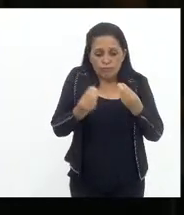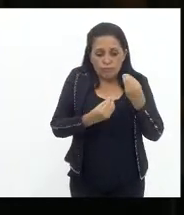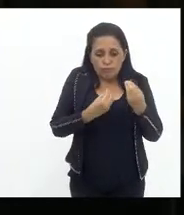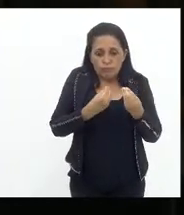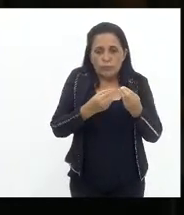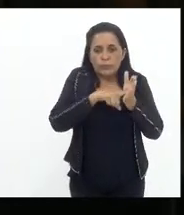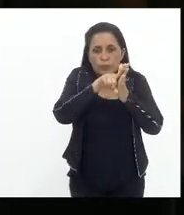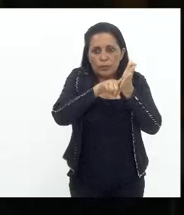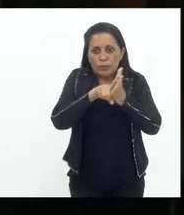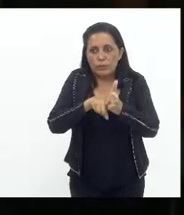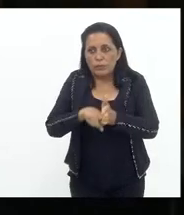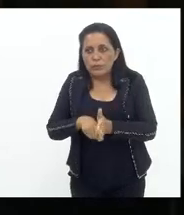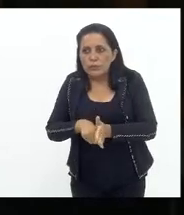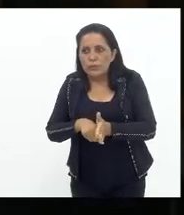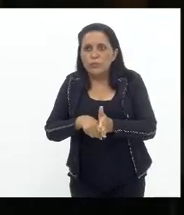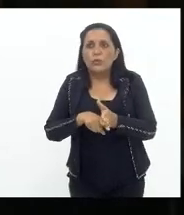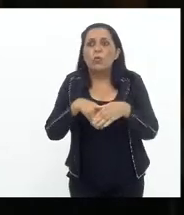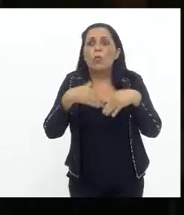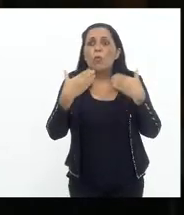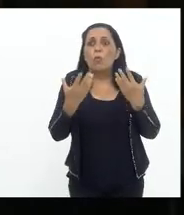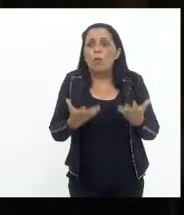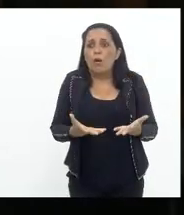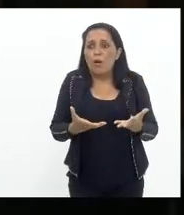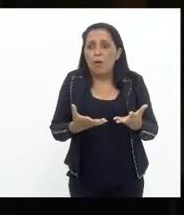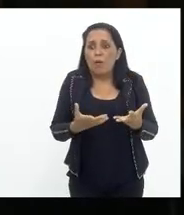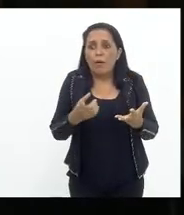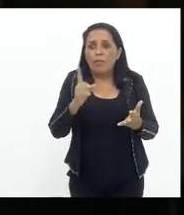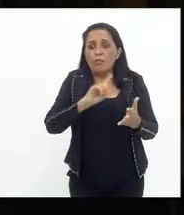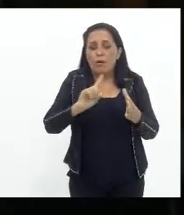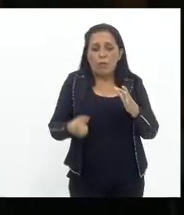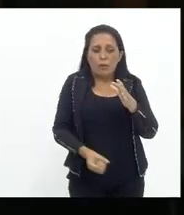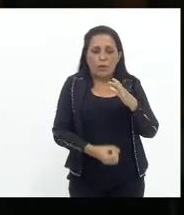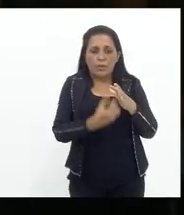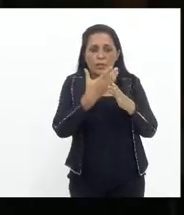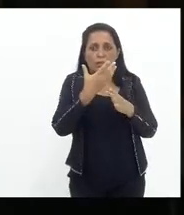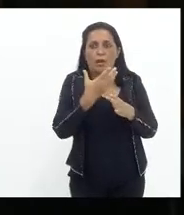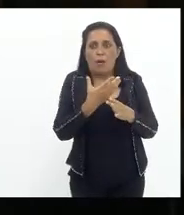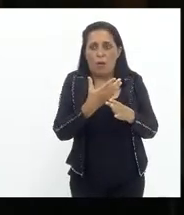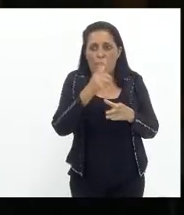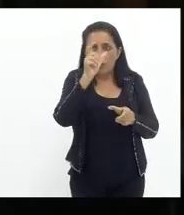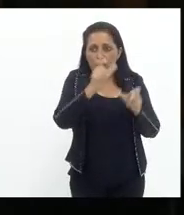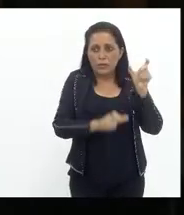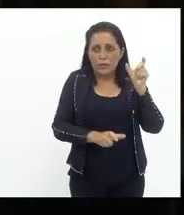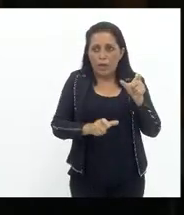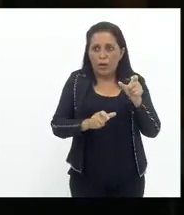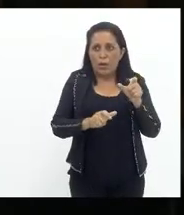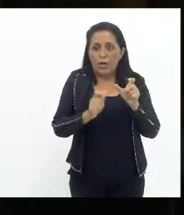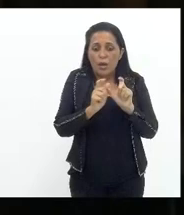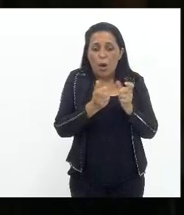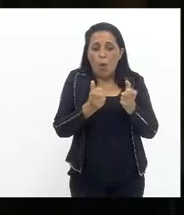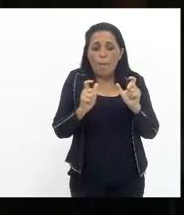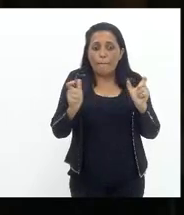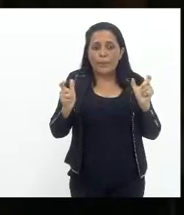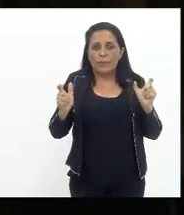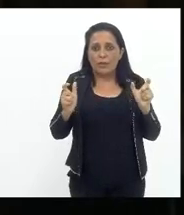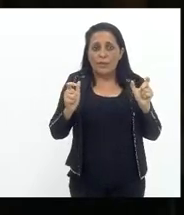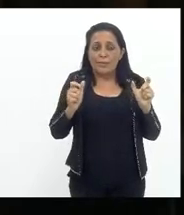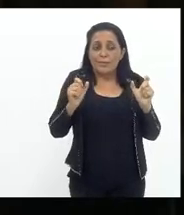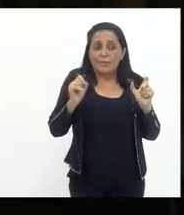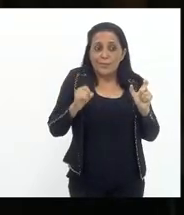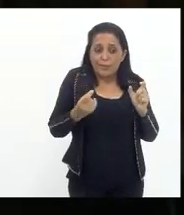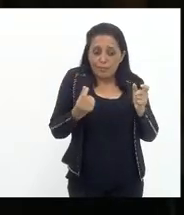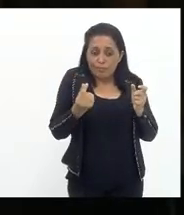uma das condições do regime de recuperação fiscal é a não criação de cargos com aumento de despesa. Então, se a